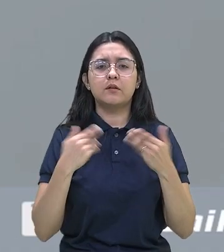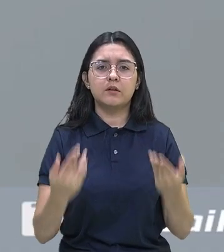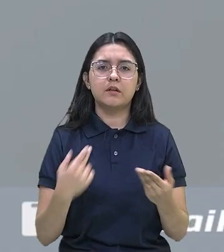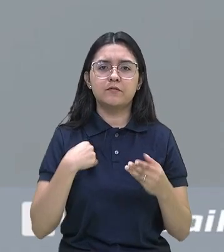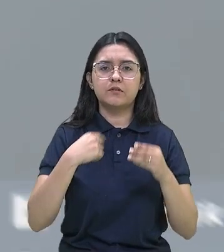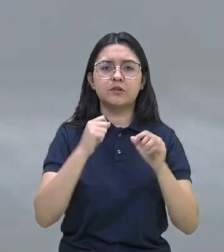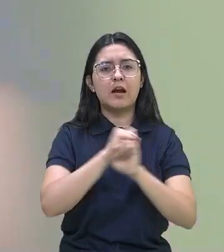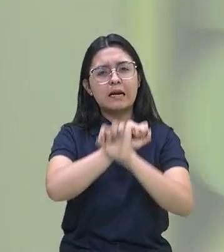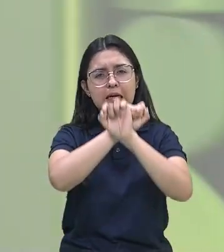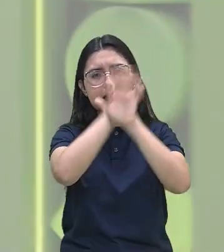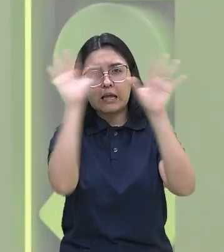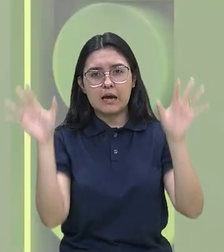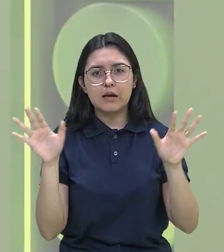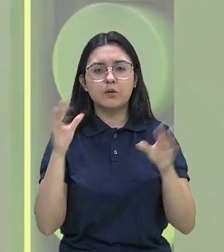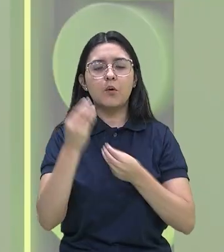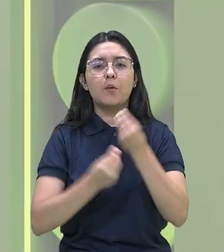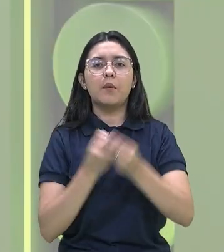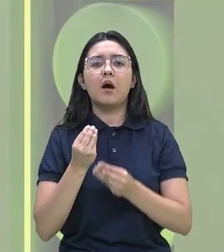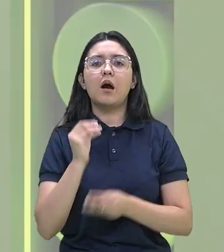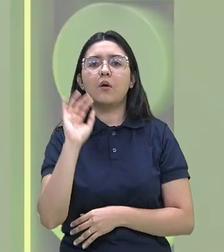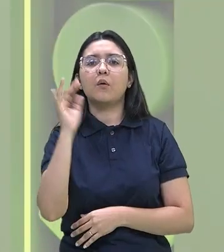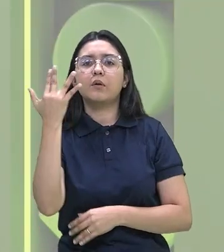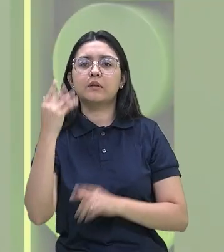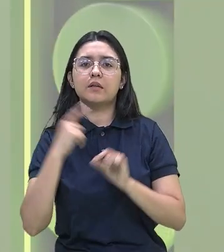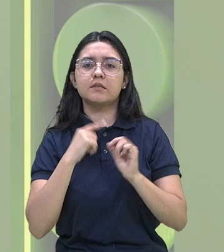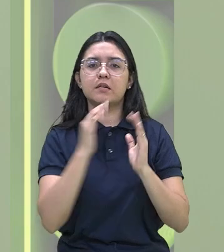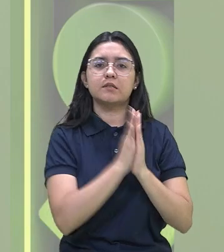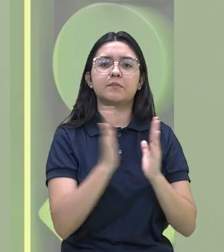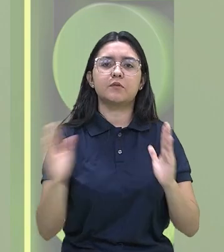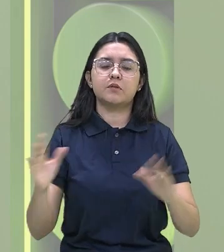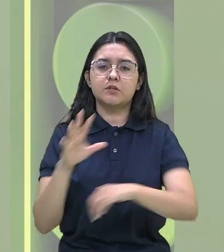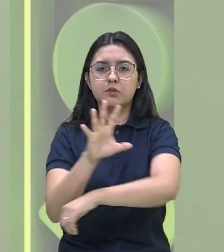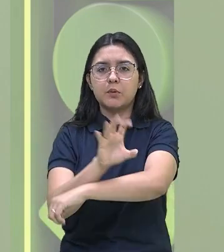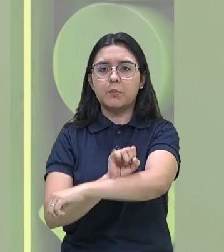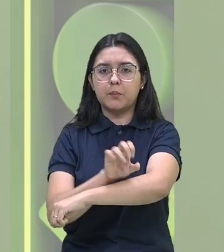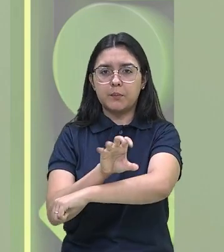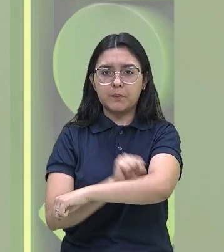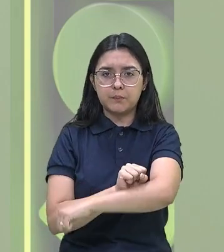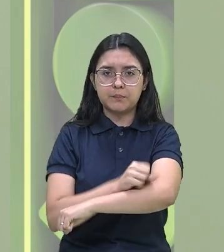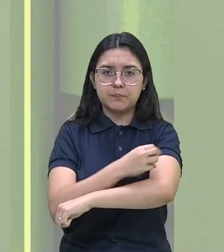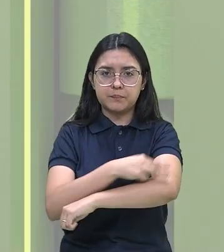esclarecido um pouquinho como que acontece esse processo de contração muscular.